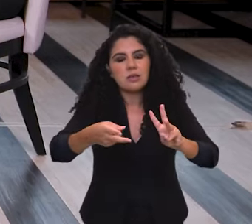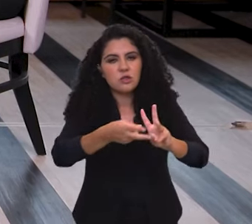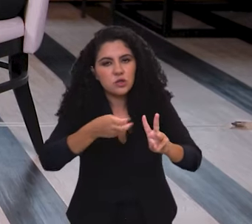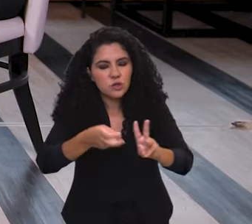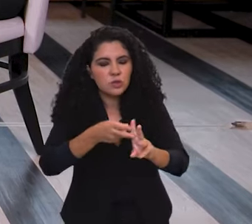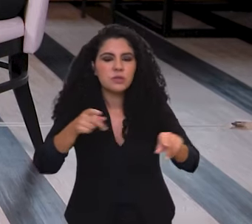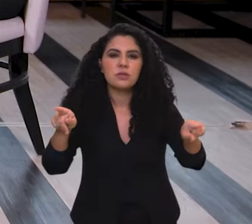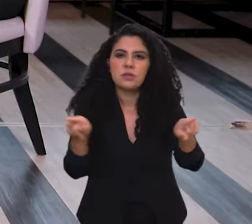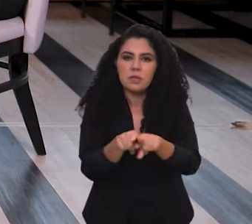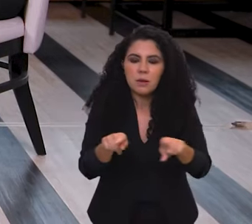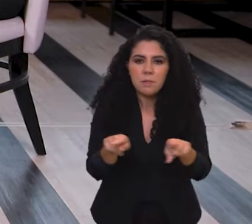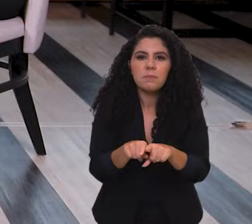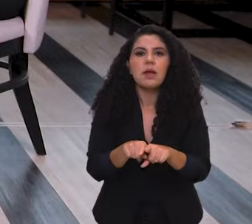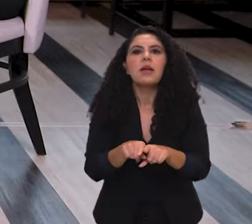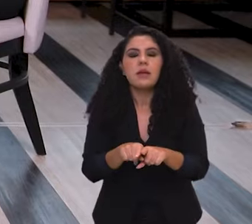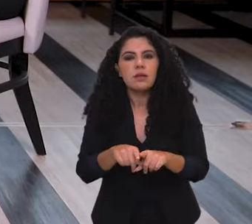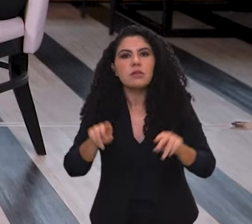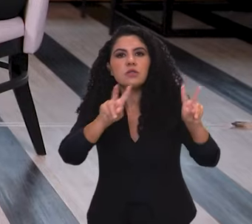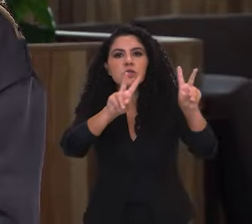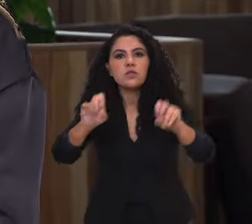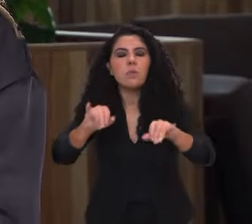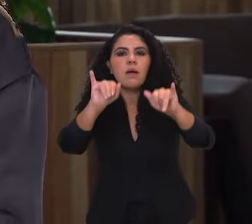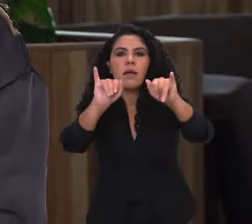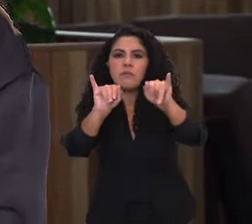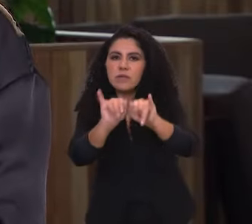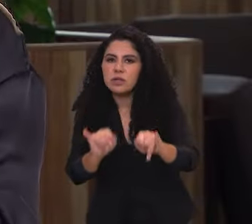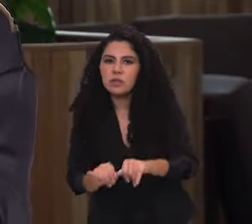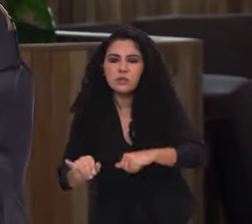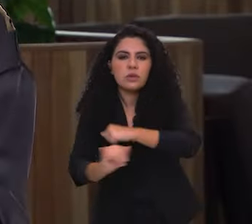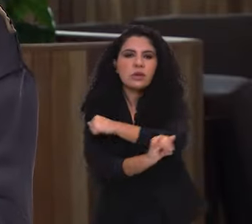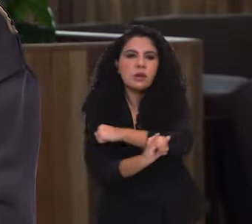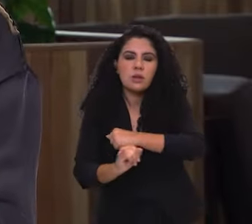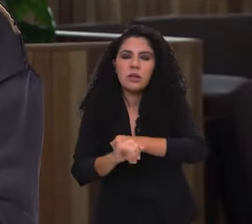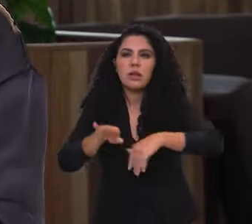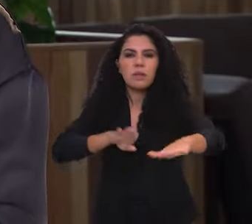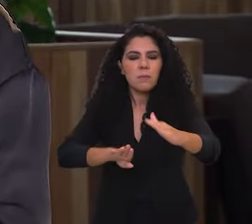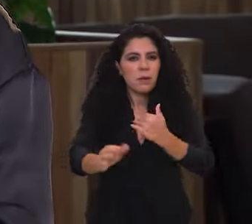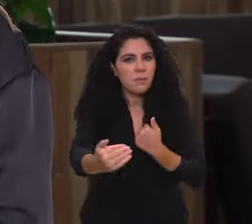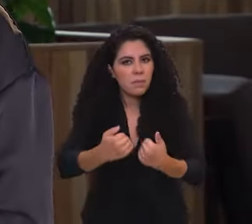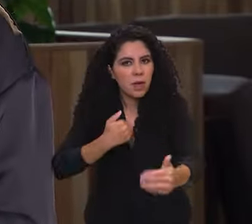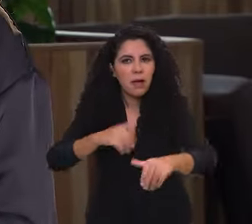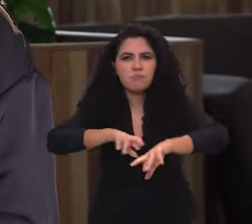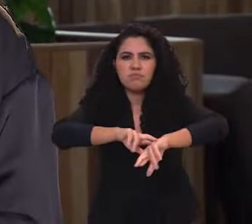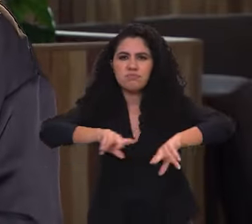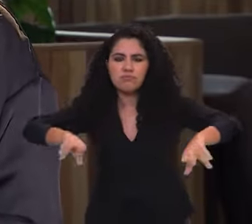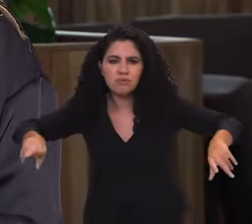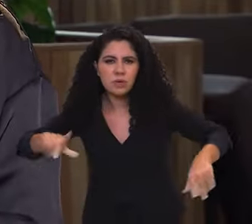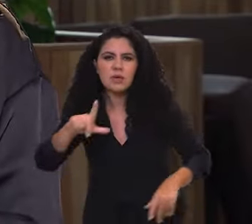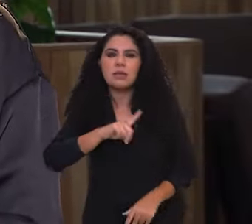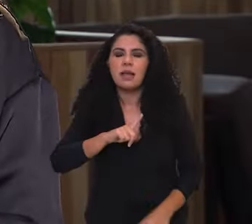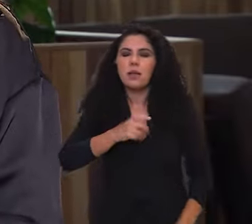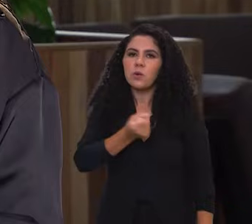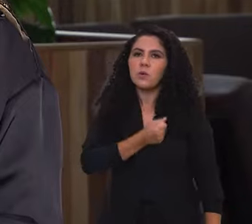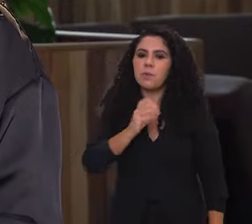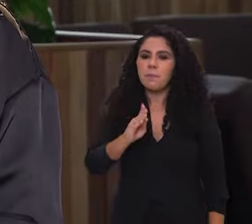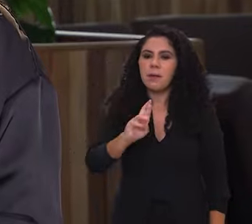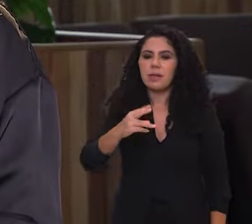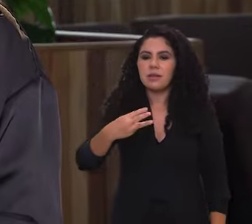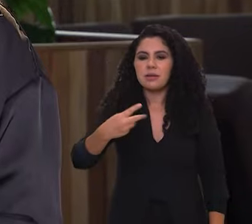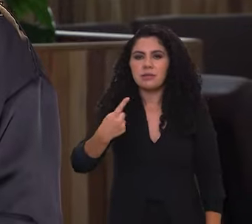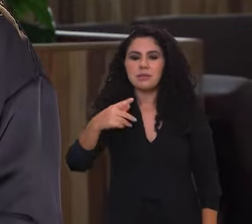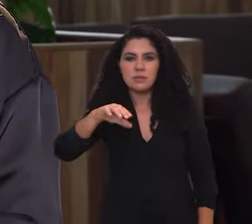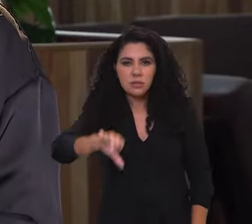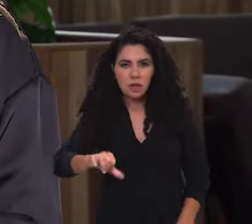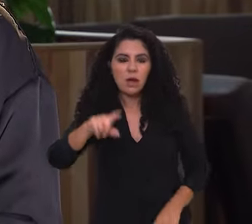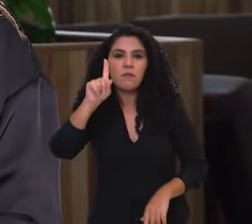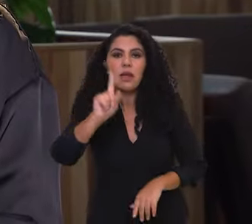indígenas, unidades de conservação, provimento de infraestruturas como BR-319 e outras BRs que incidem em